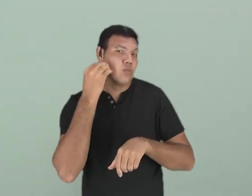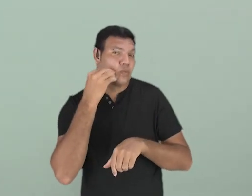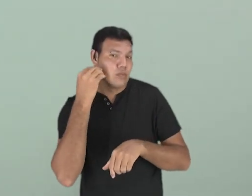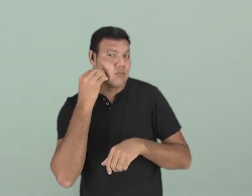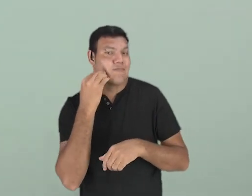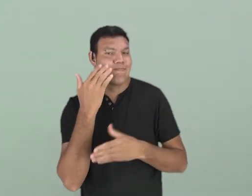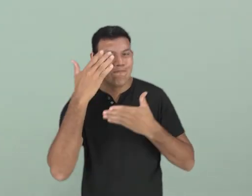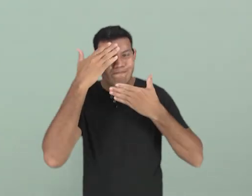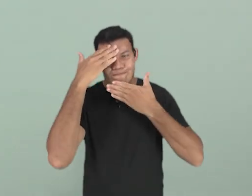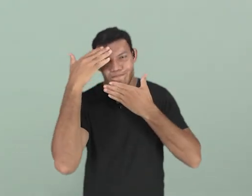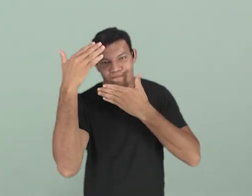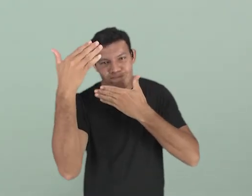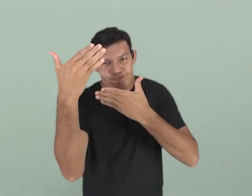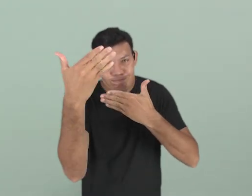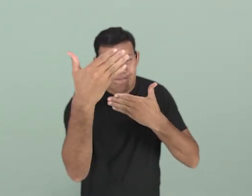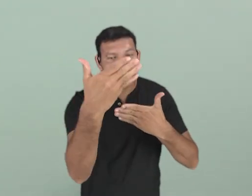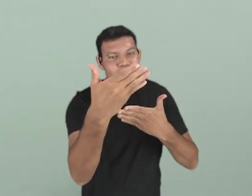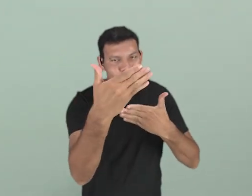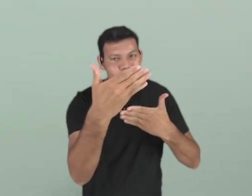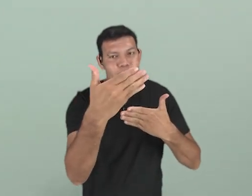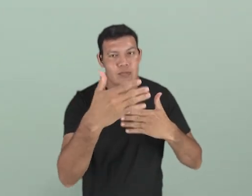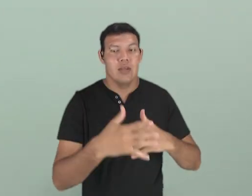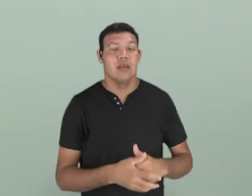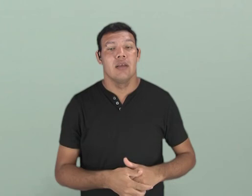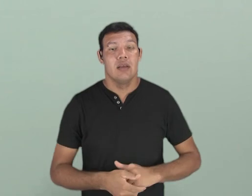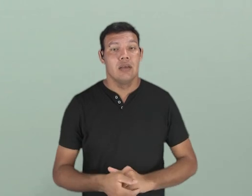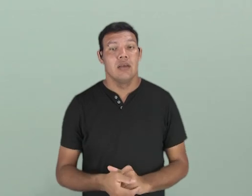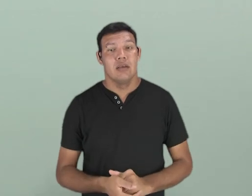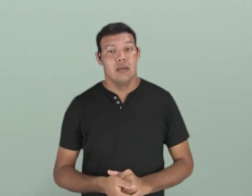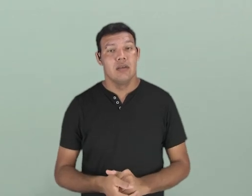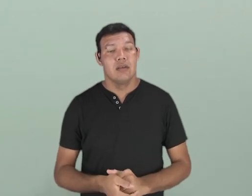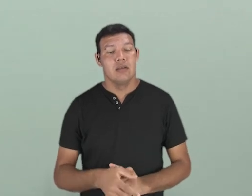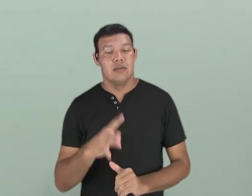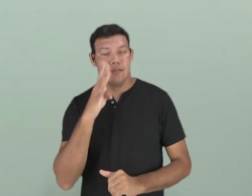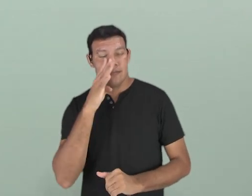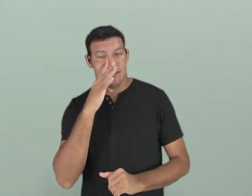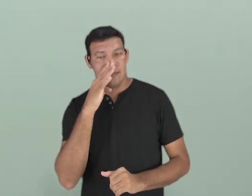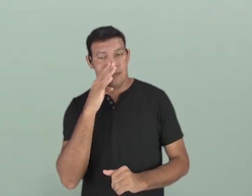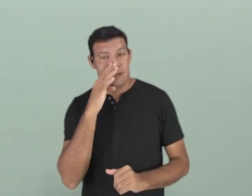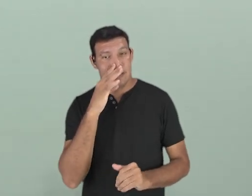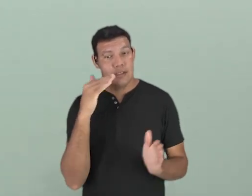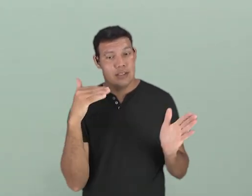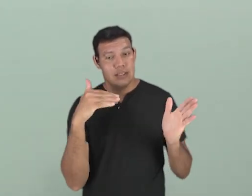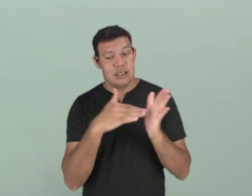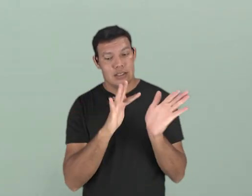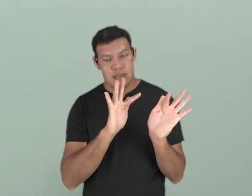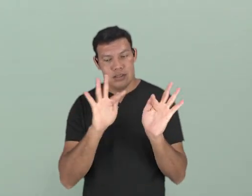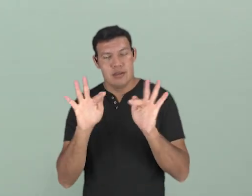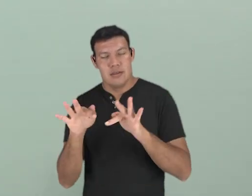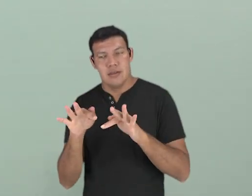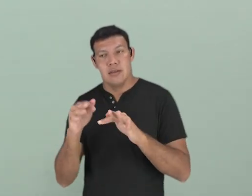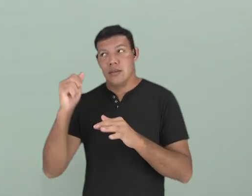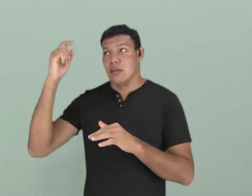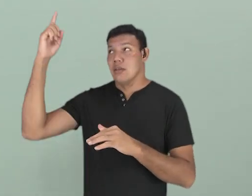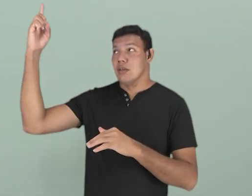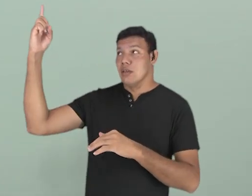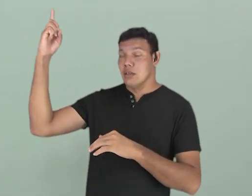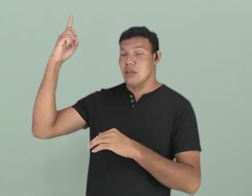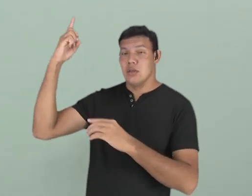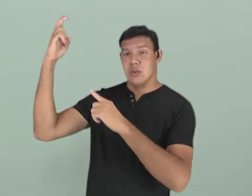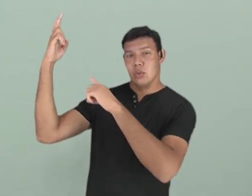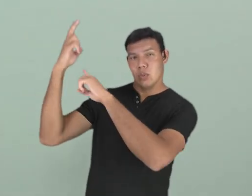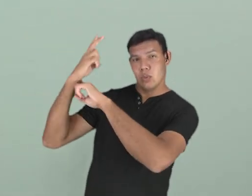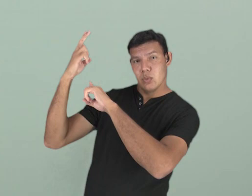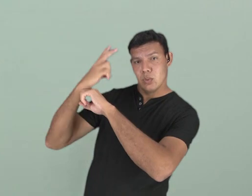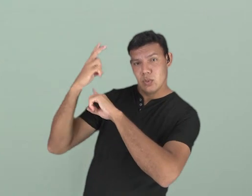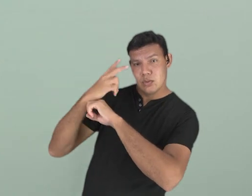vez, agradeço de coração por vocês terem assistido a minha aula até o final. Que Deus continue nos protegendo, nos abençoando e